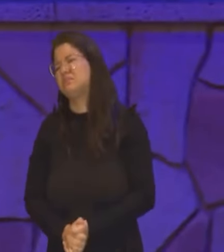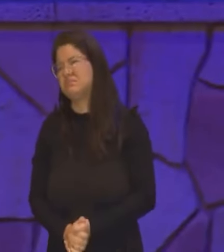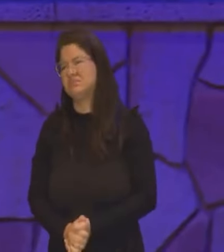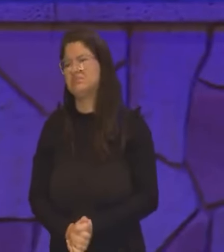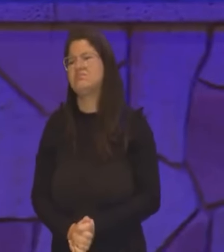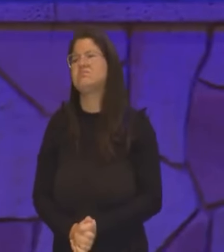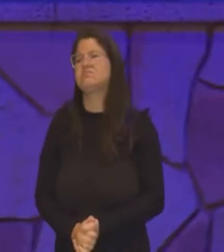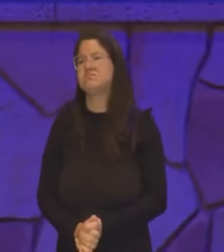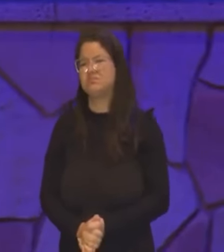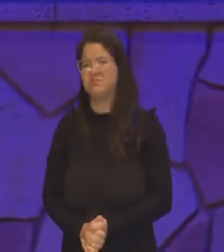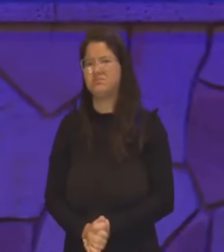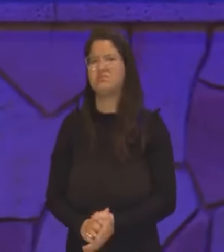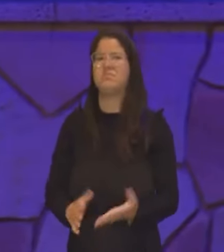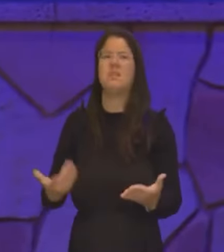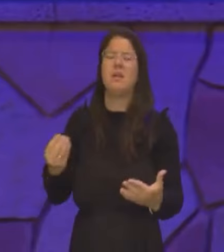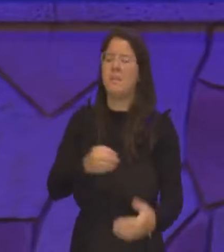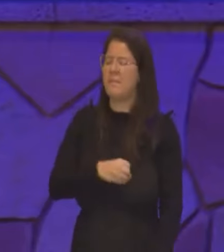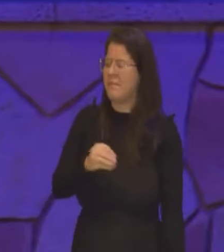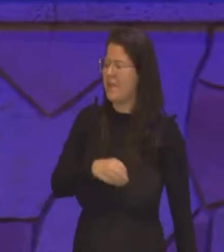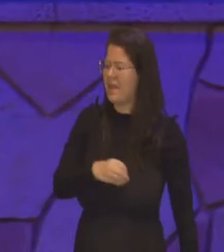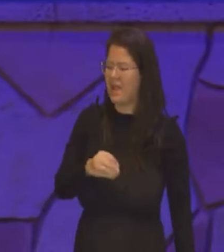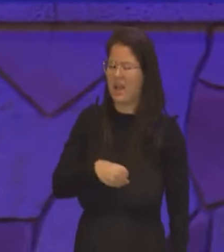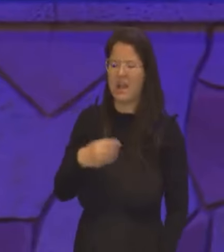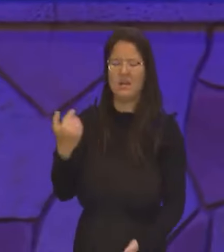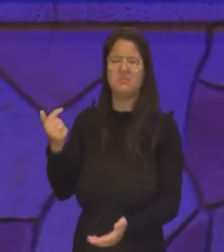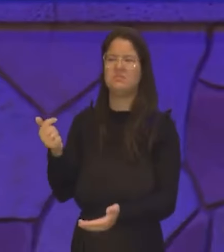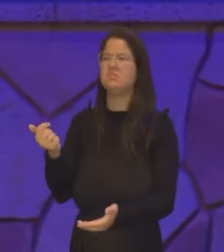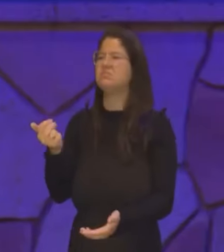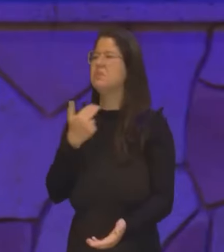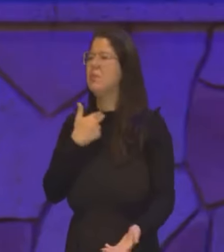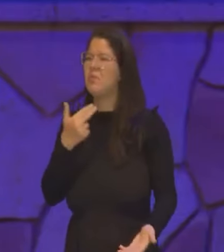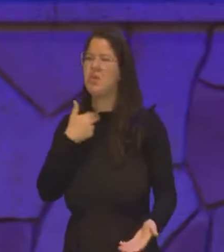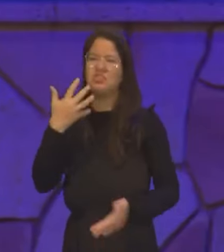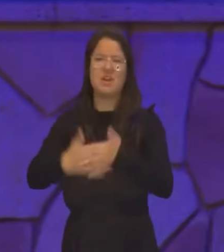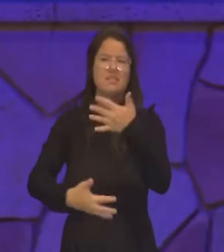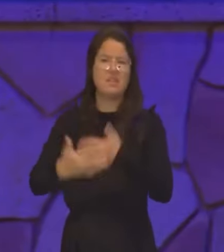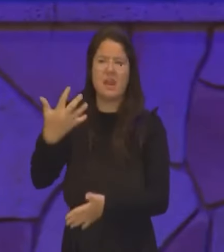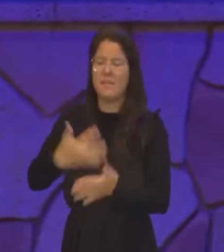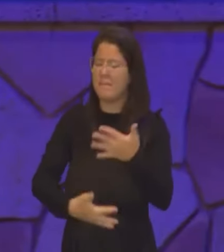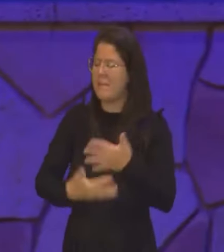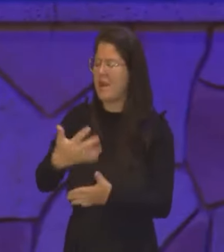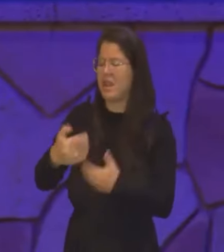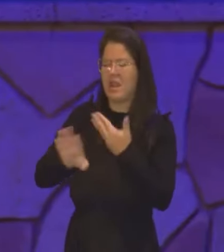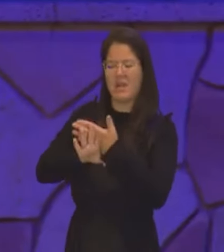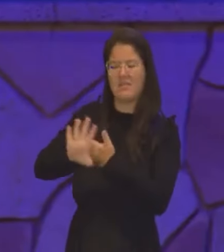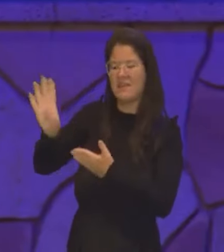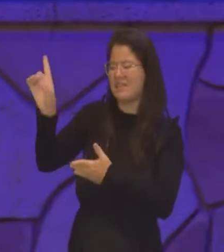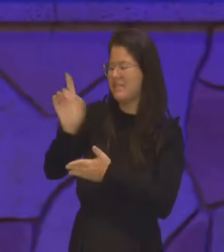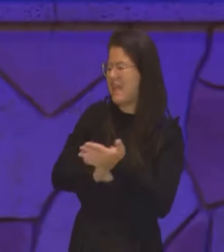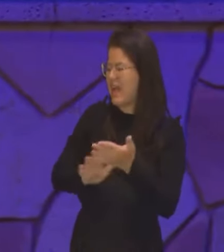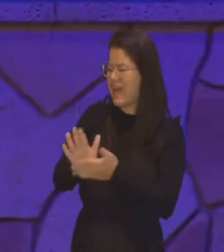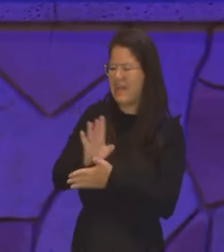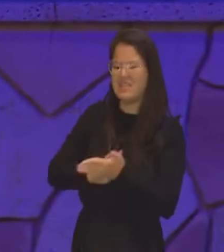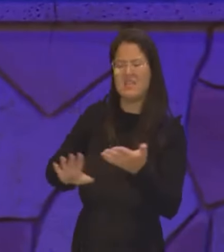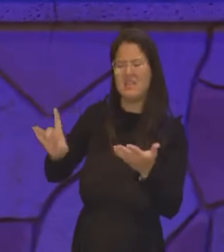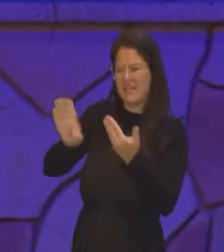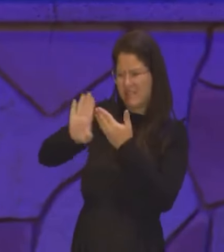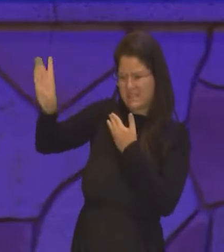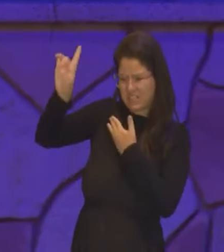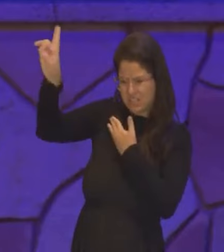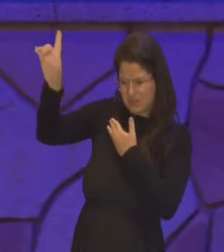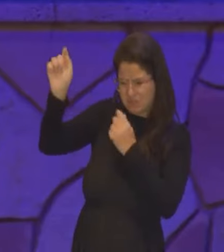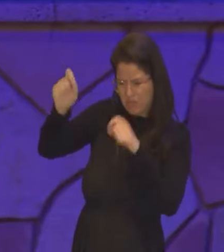não podem impedir a graça de Cristo derramando sobre a sua vida se você se arrepender e confessar os seus pecados.